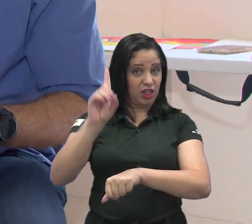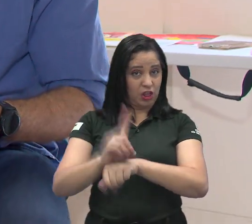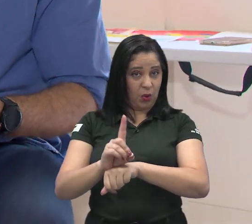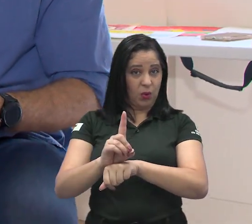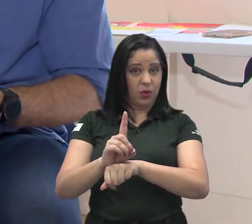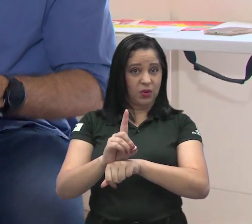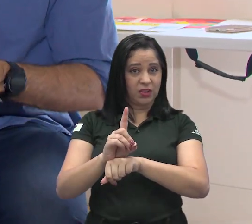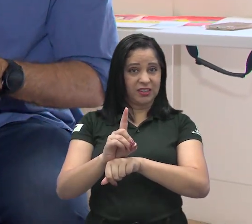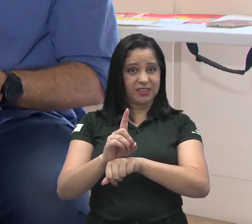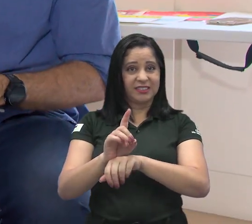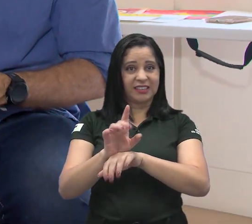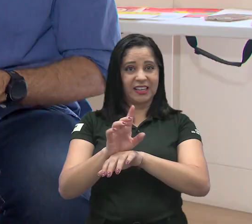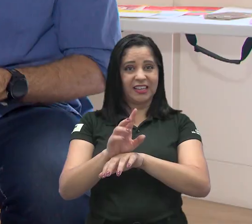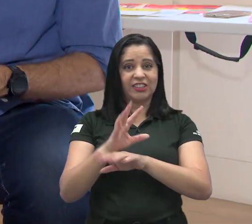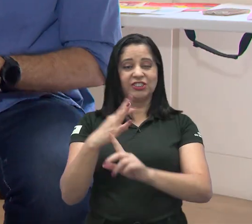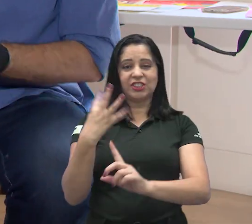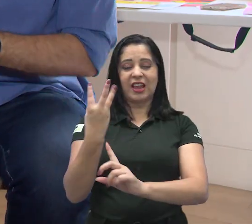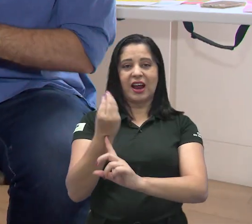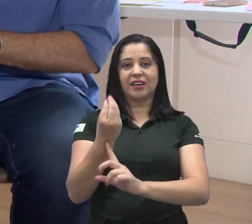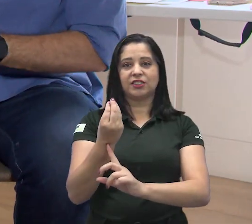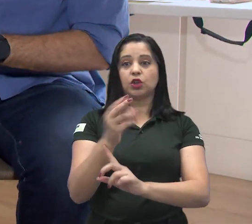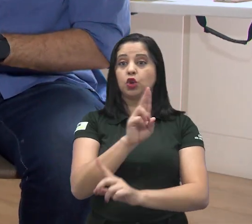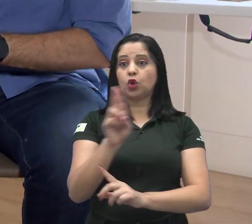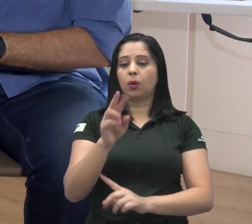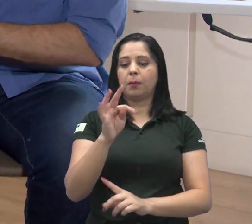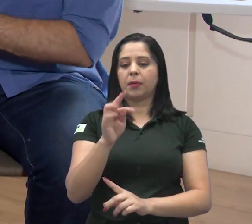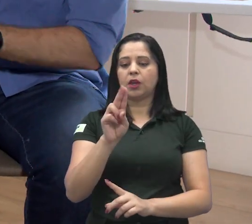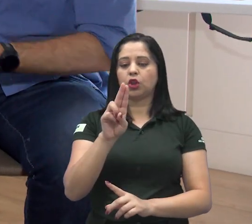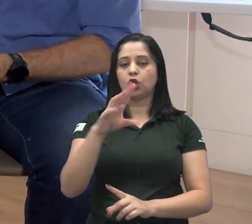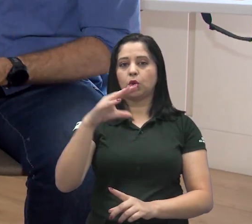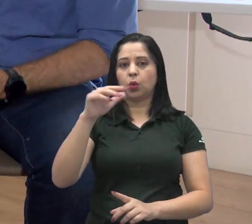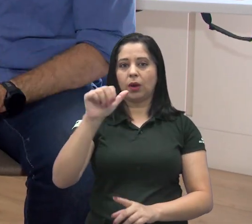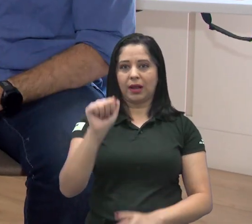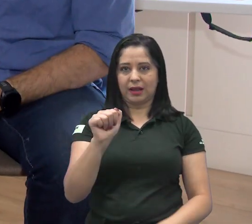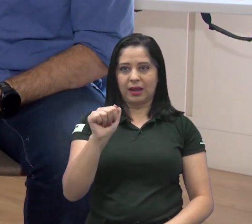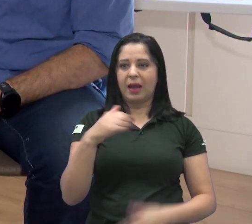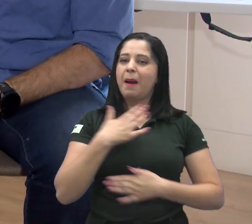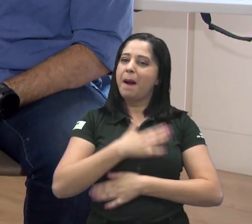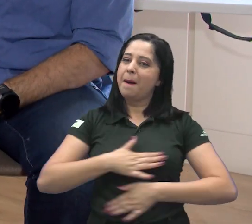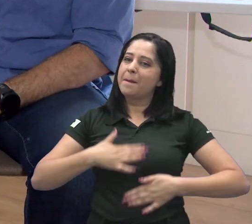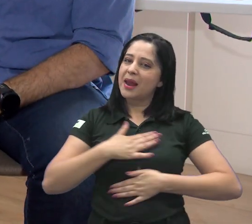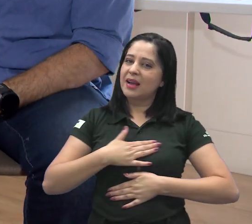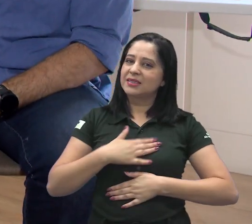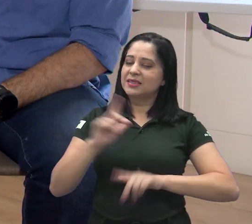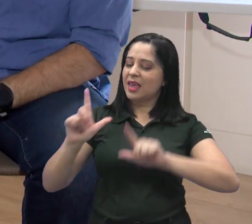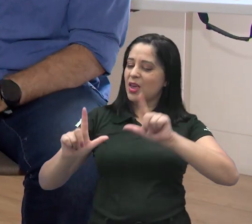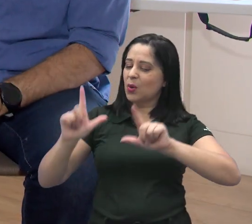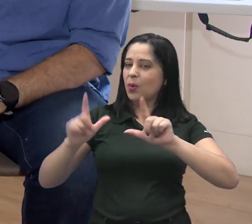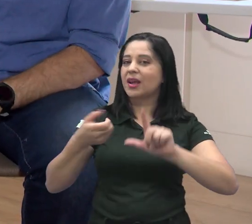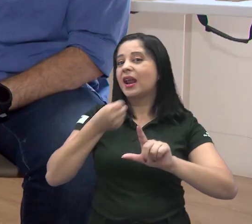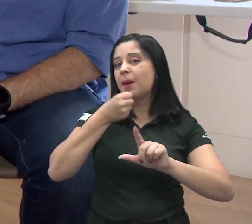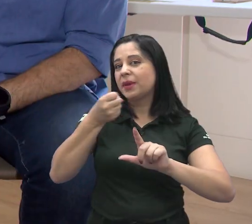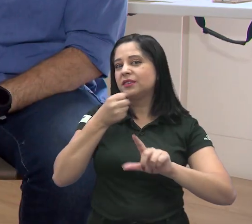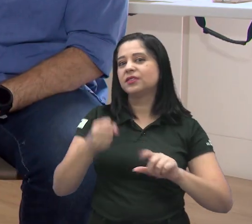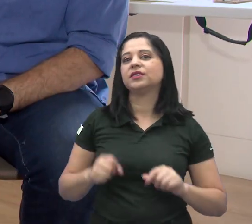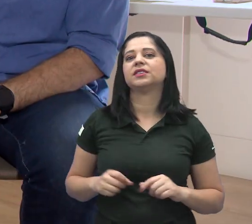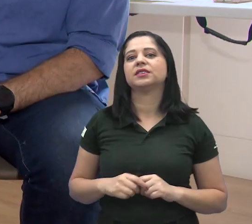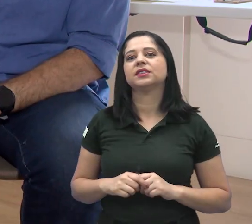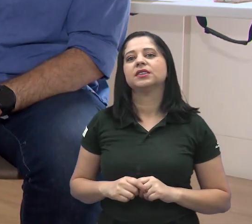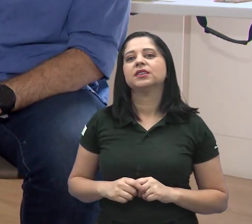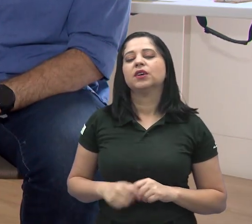todas essas artes aqui, a Tuca Iralá. Tuca, prazer ter você aqui na nossa Conexão Cultura. Começar a falar com